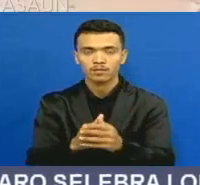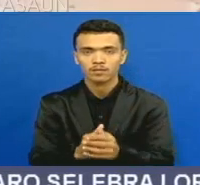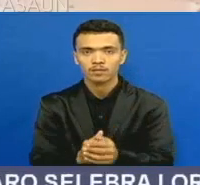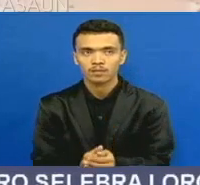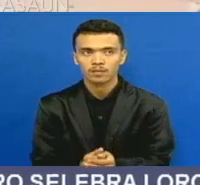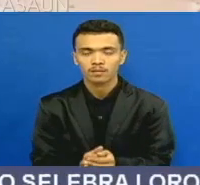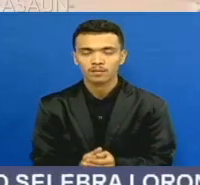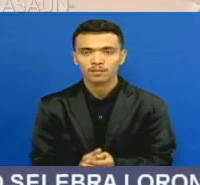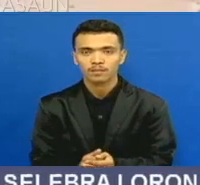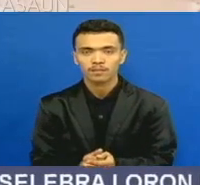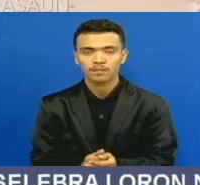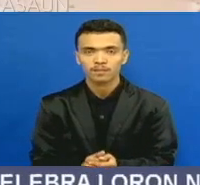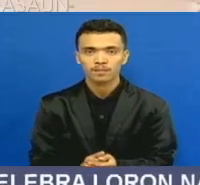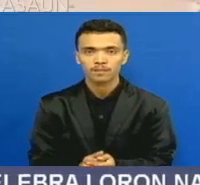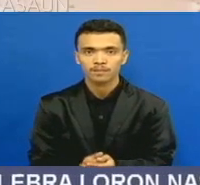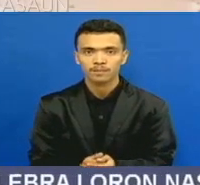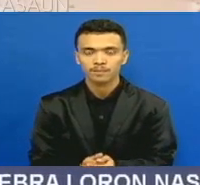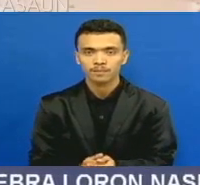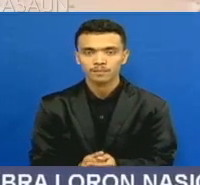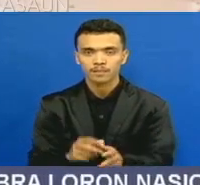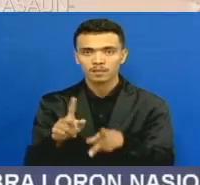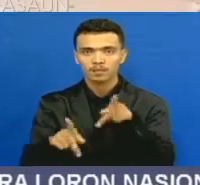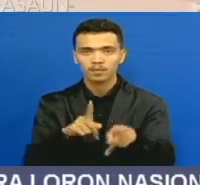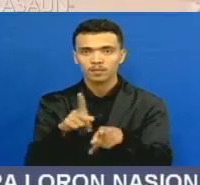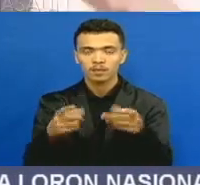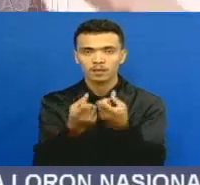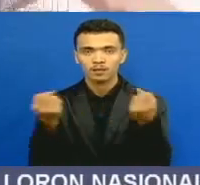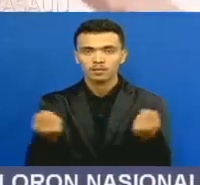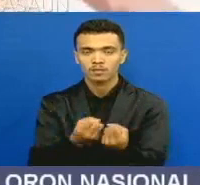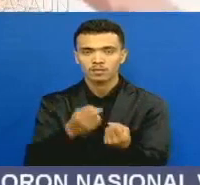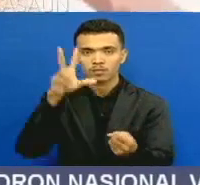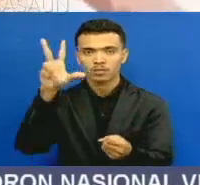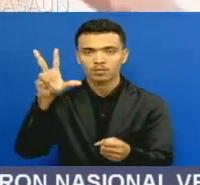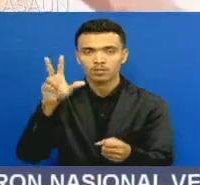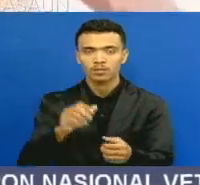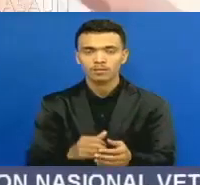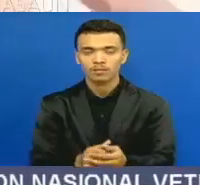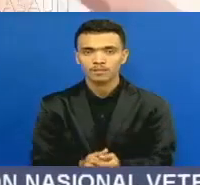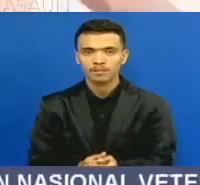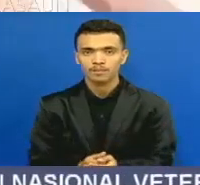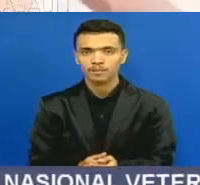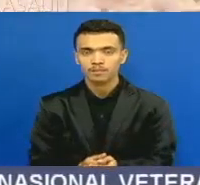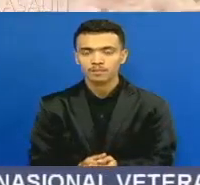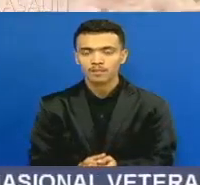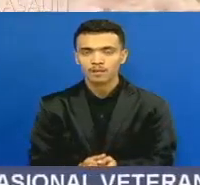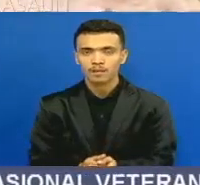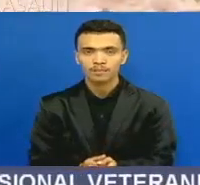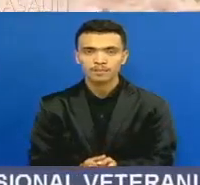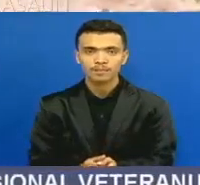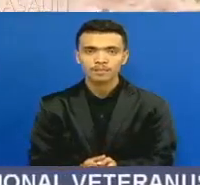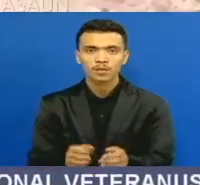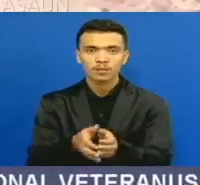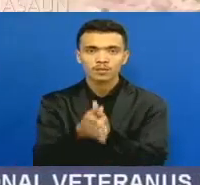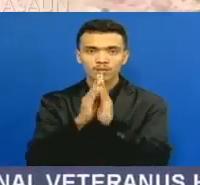aras ke tuan baiha komunidade suku tolu inclui fator lau maya hati. Kita khusus bestaru,